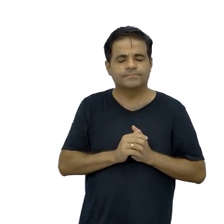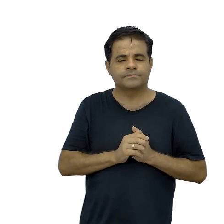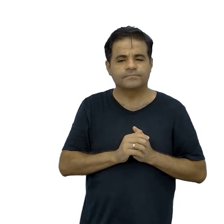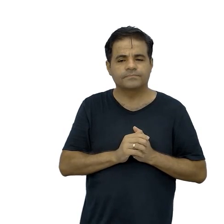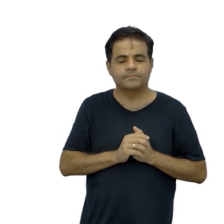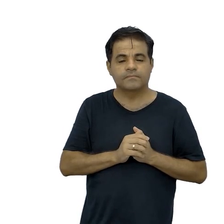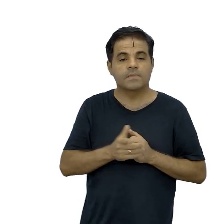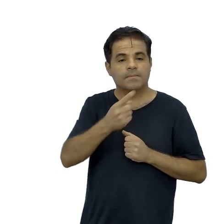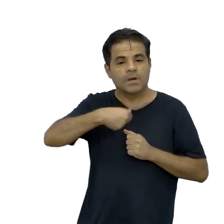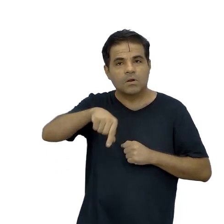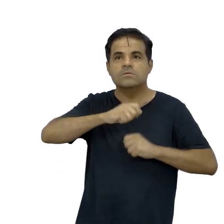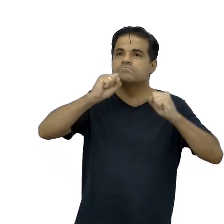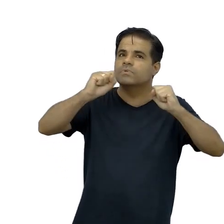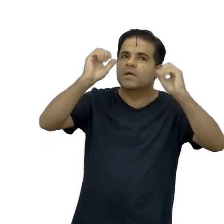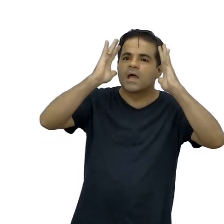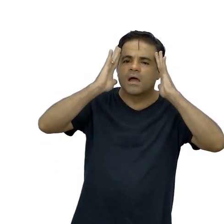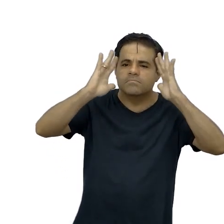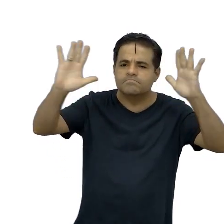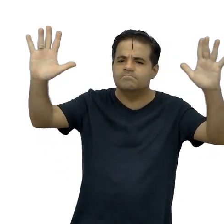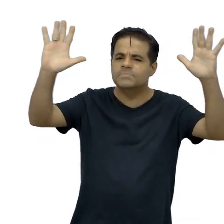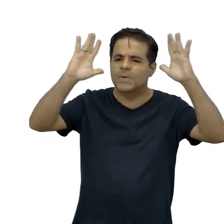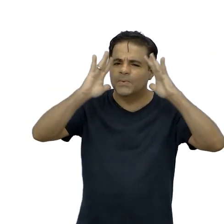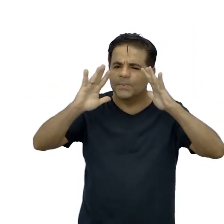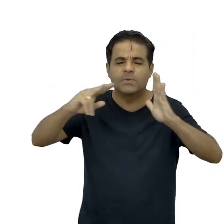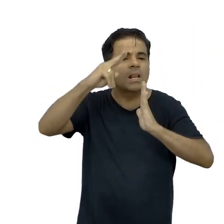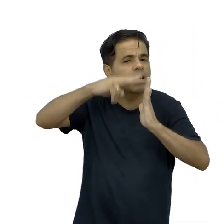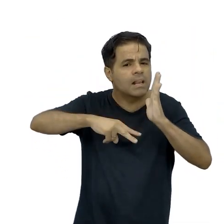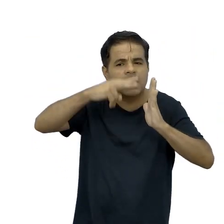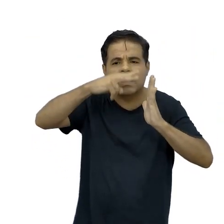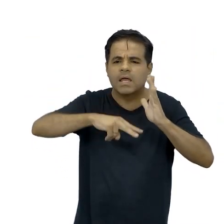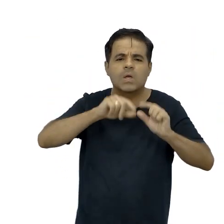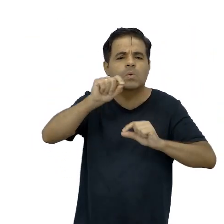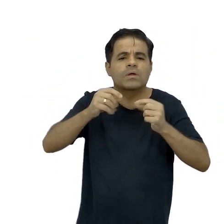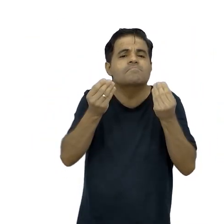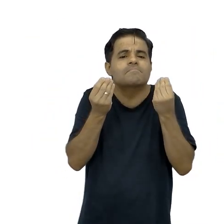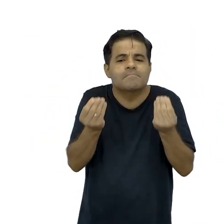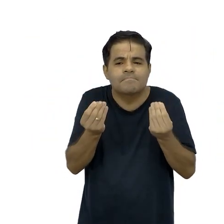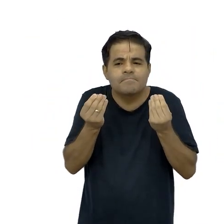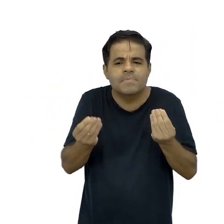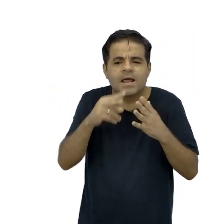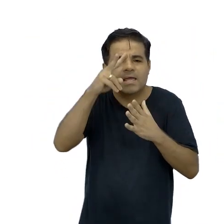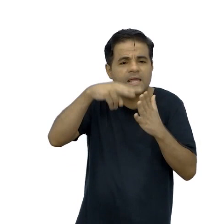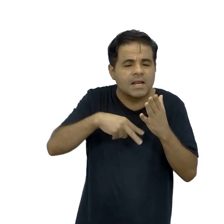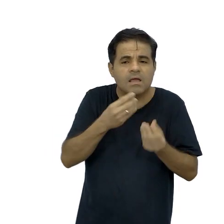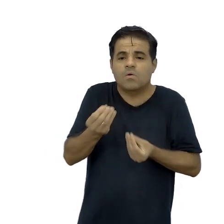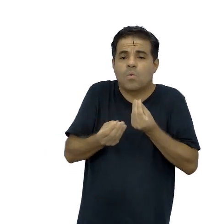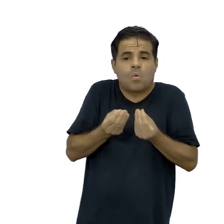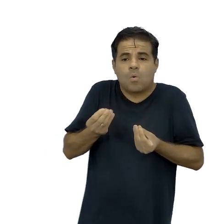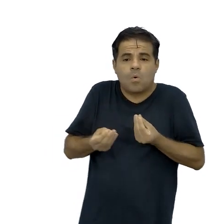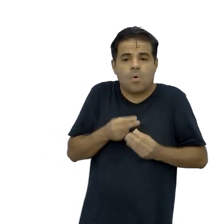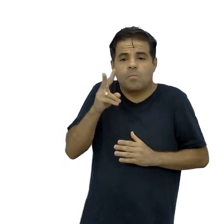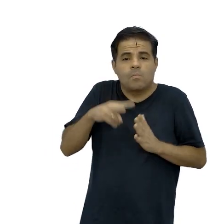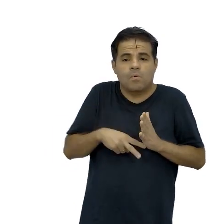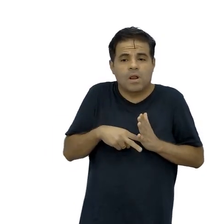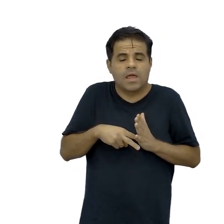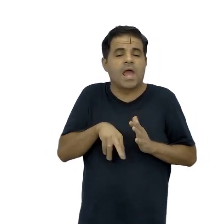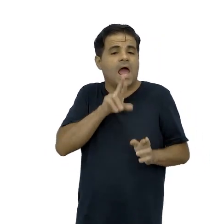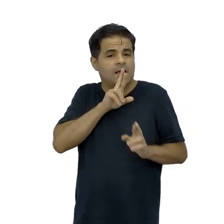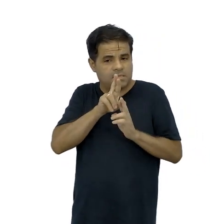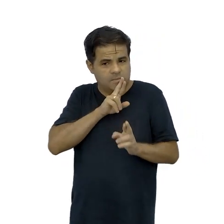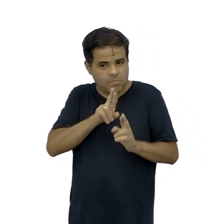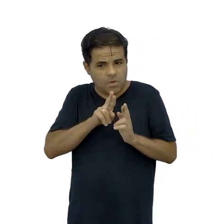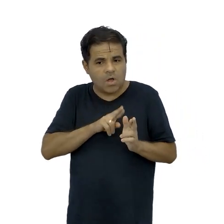para a gente refletir um pouquinho, né, o que é ler, para que ler e como ler. As respostas